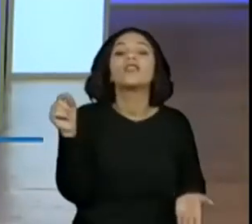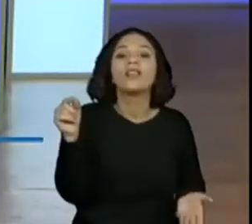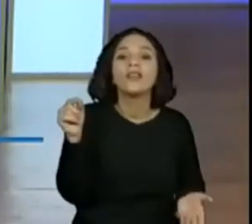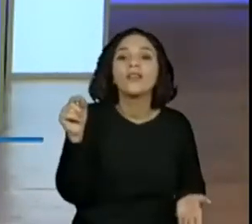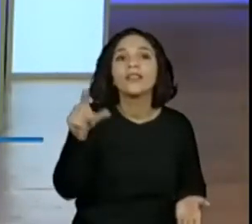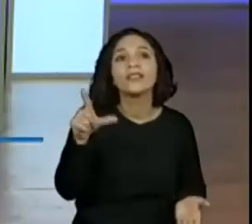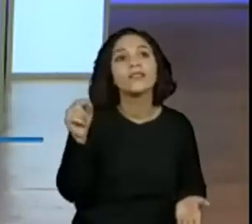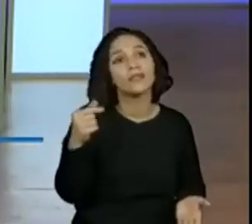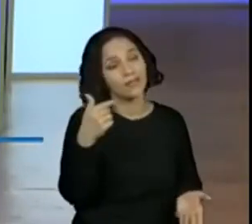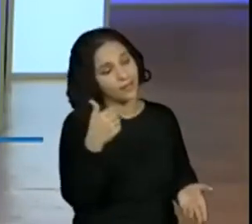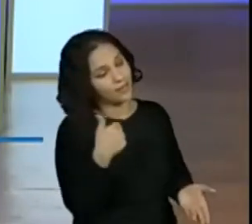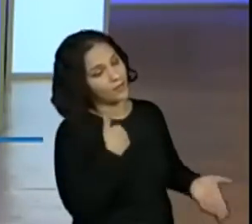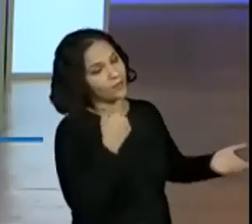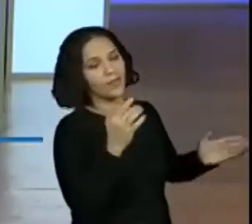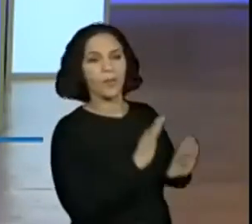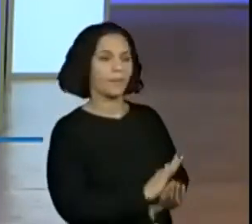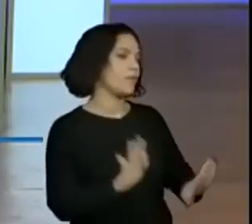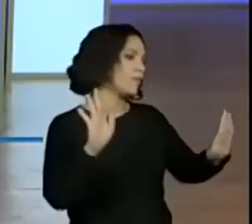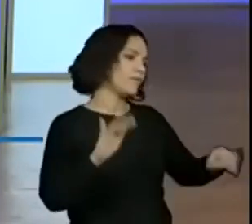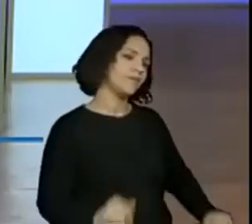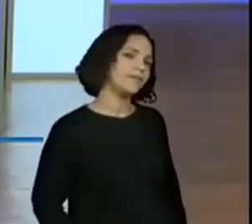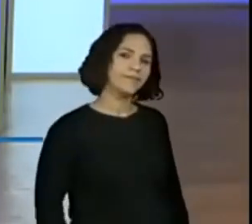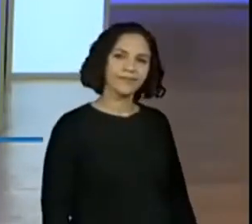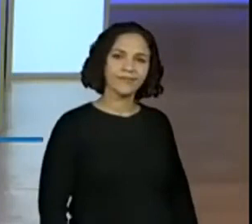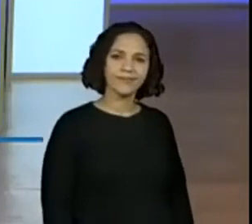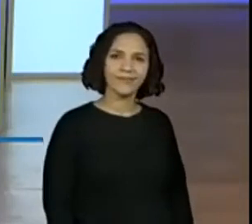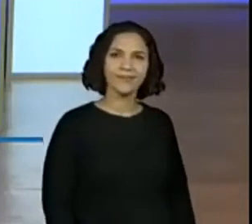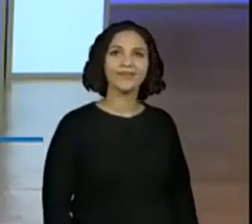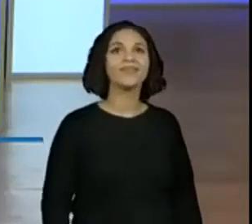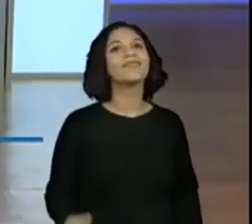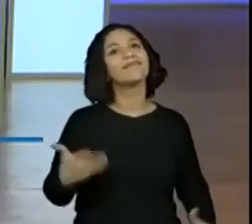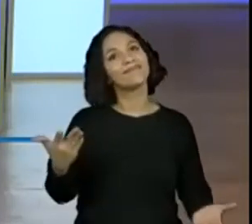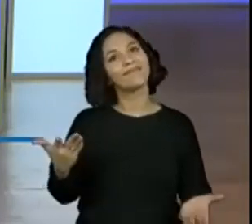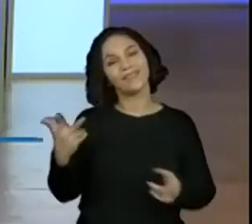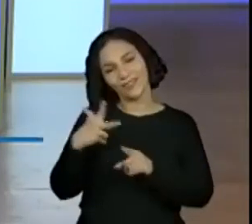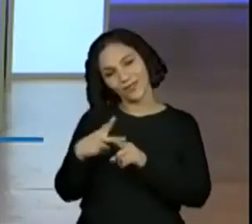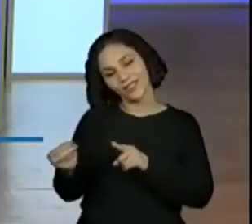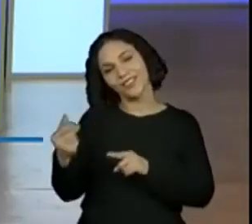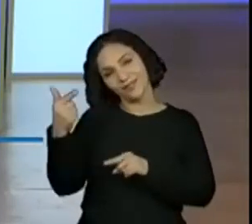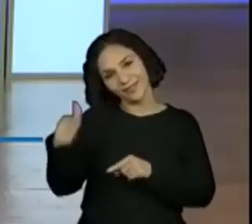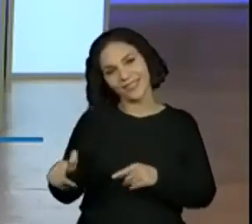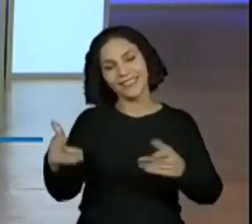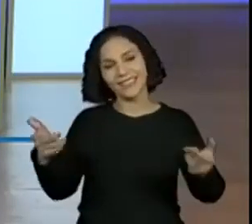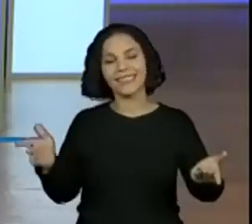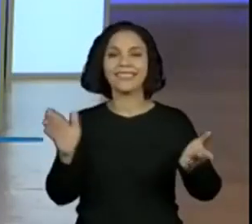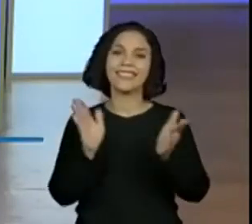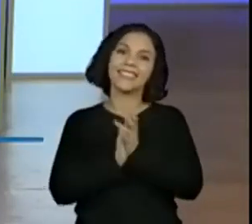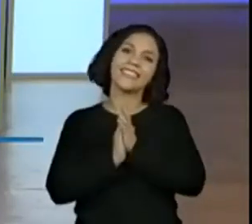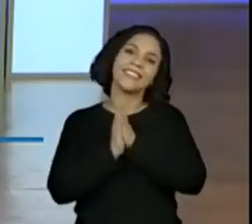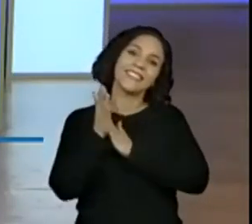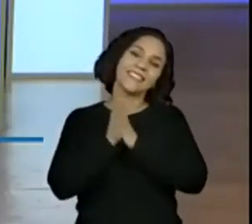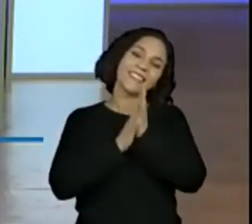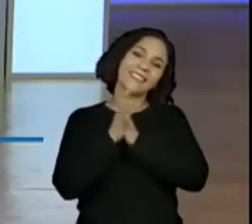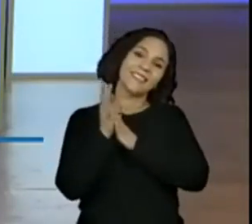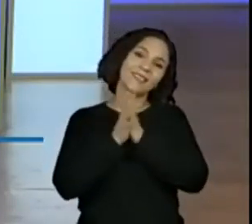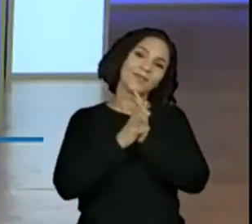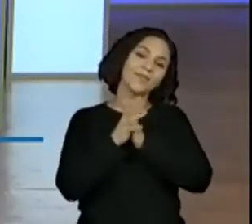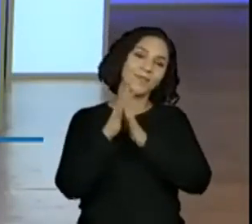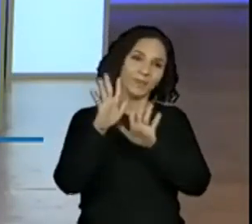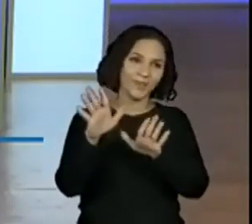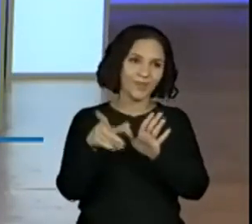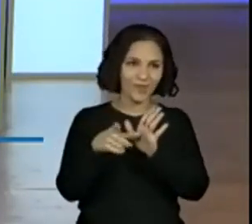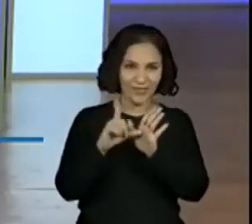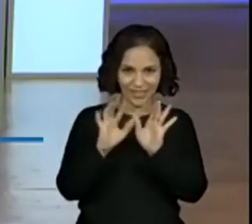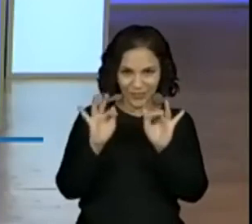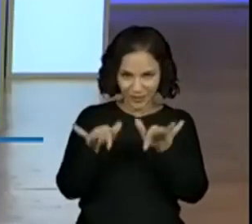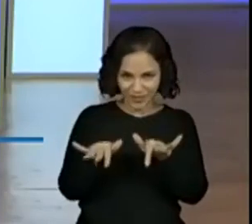jogo eu a Então pronto beleza a outra Vitória mais uma para caixa pessoal onde a